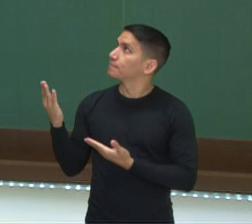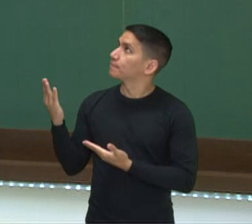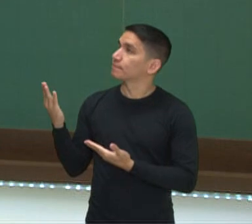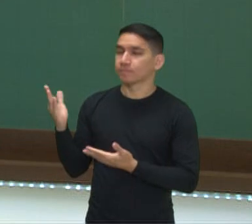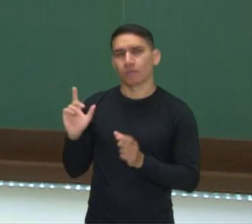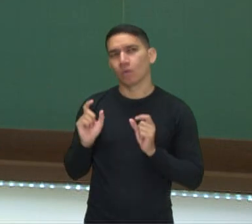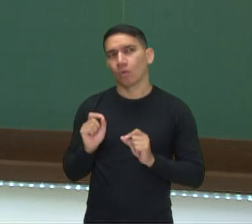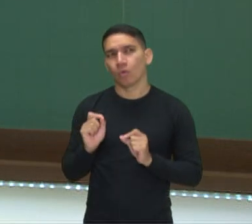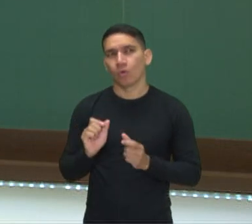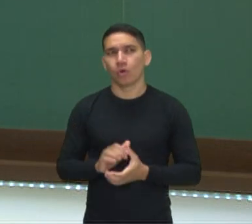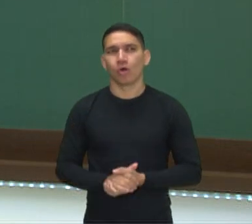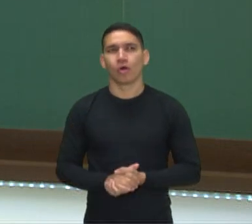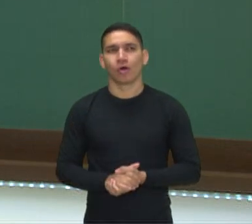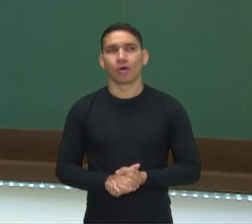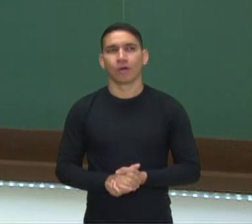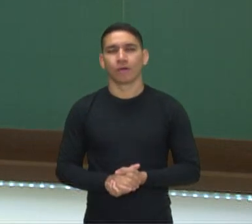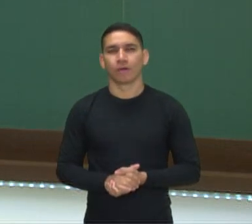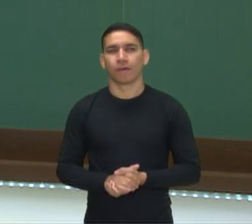2